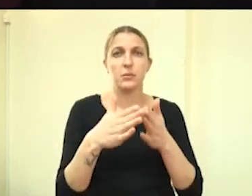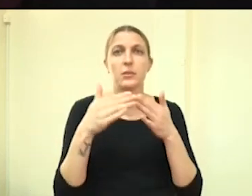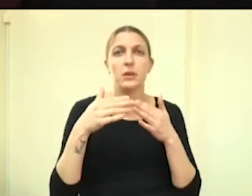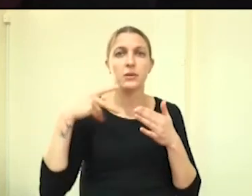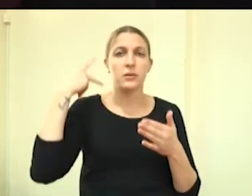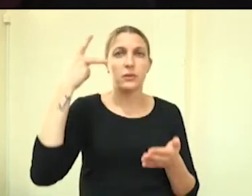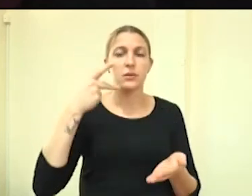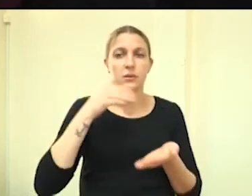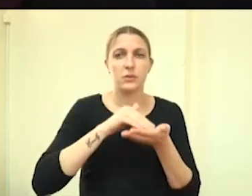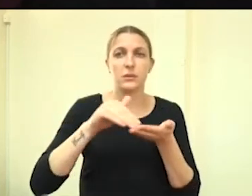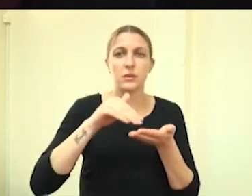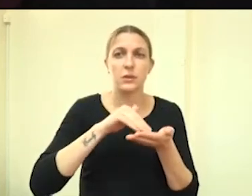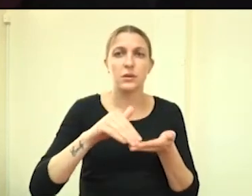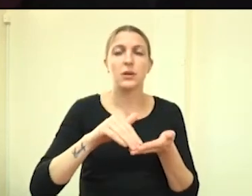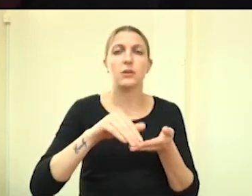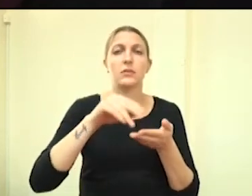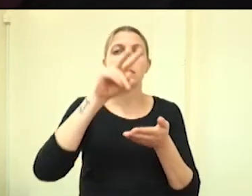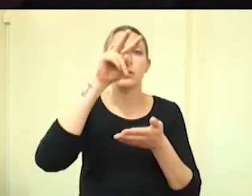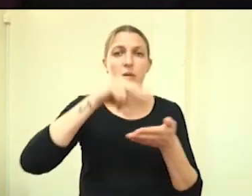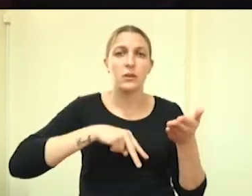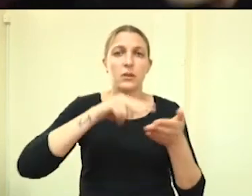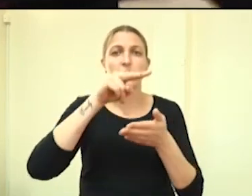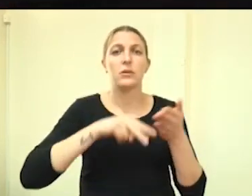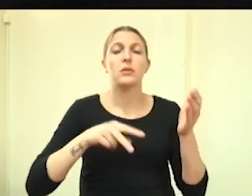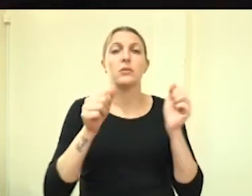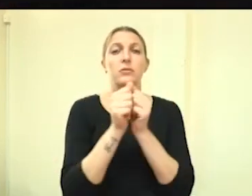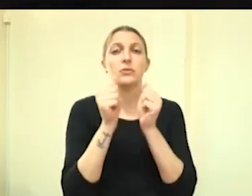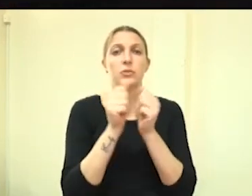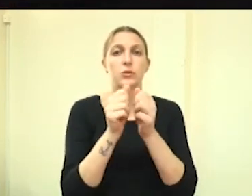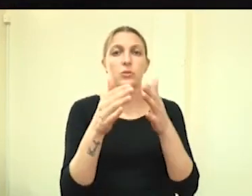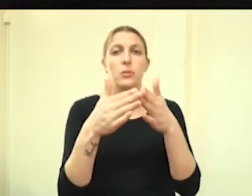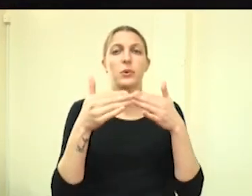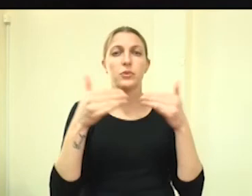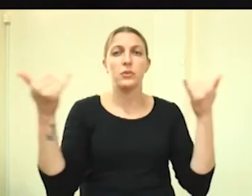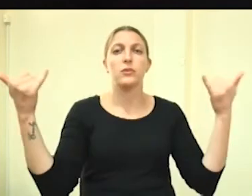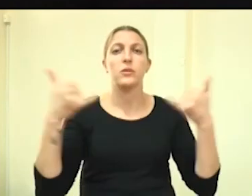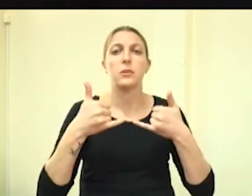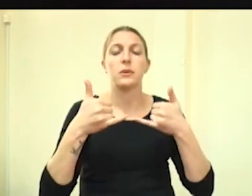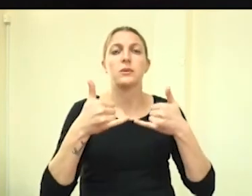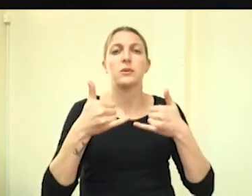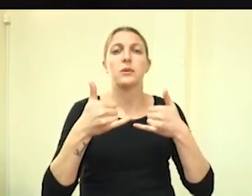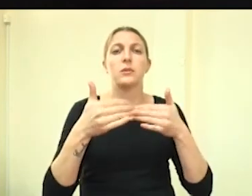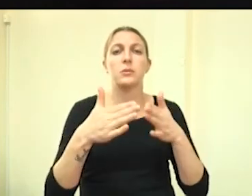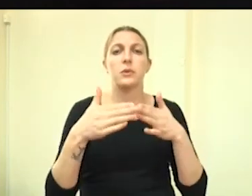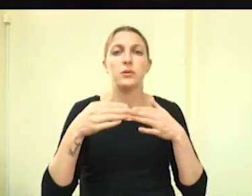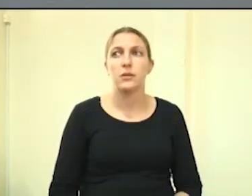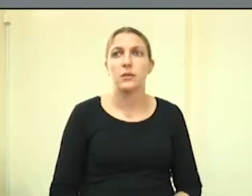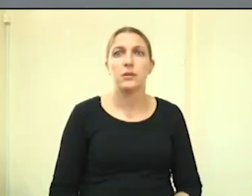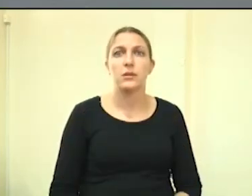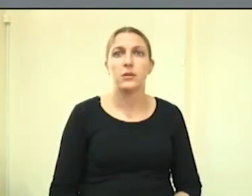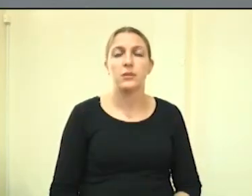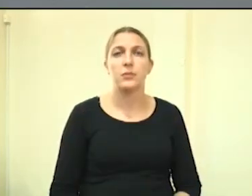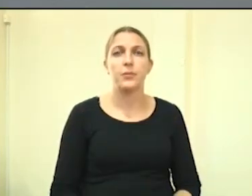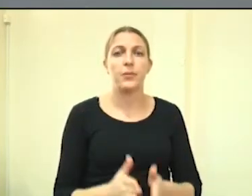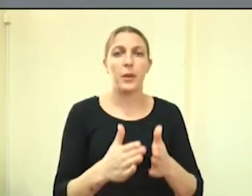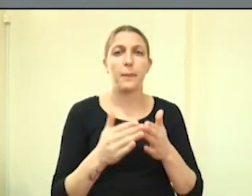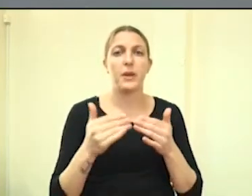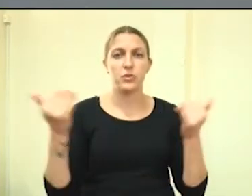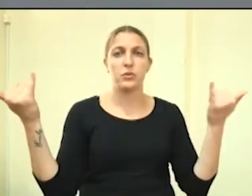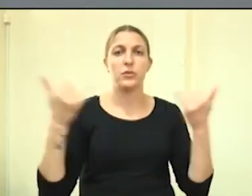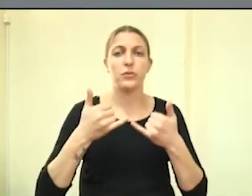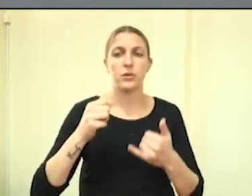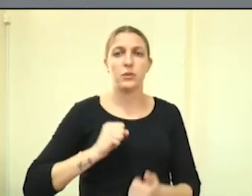vereador secretário que proceda à leitura em bloco dos pedidos de informação e pedidos de providência. Pedido de informação